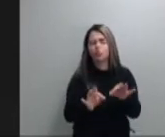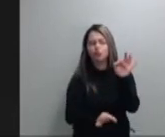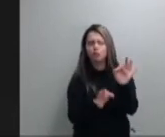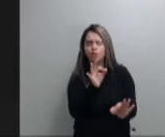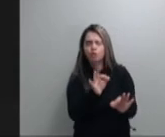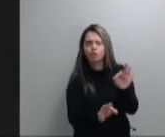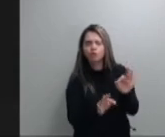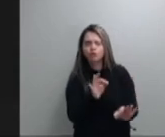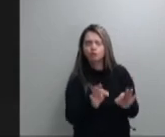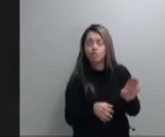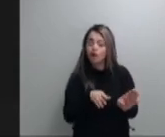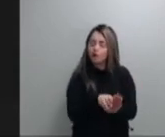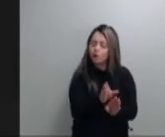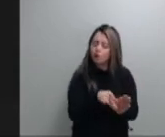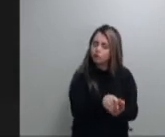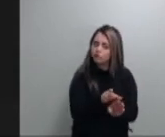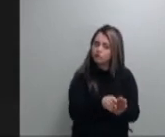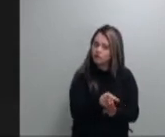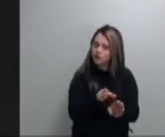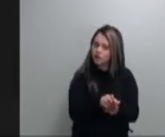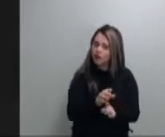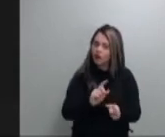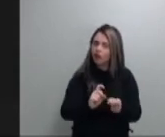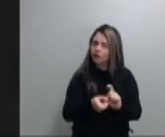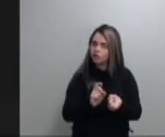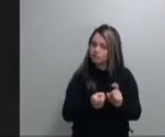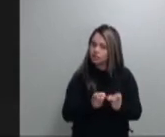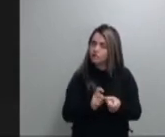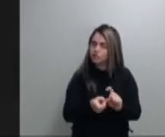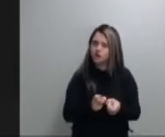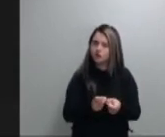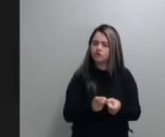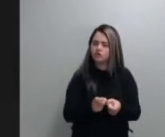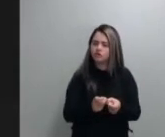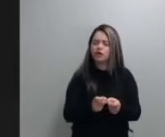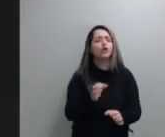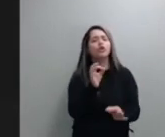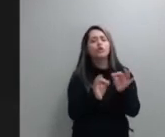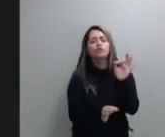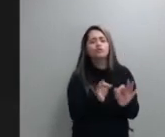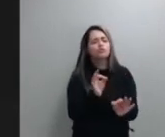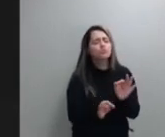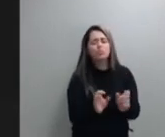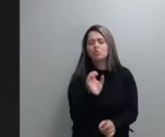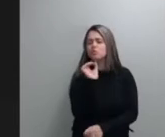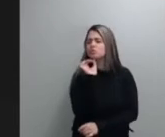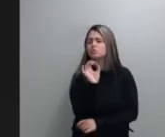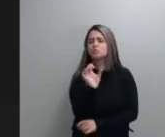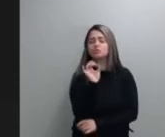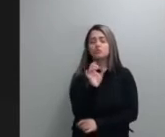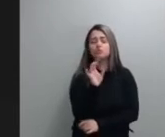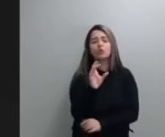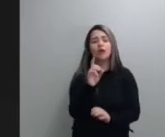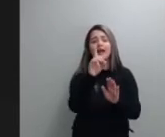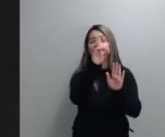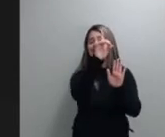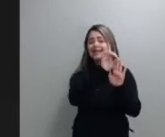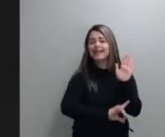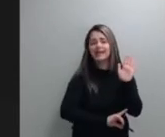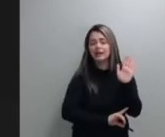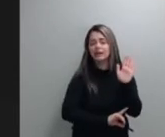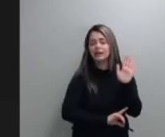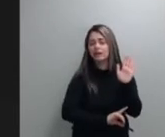esse PCA, julgou parcialmente o procedente do PCA para declarar anuidade apenas do critério